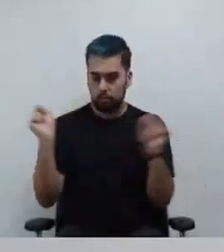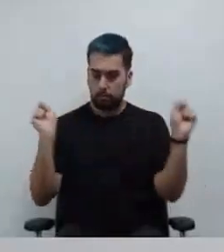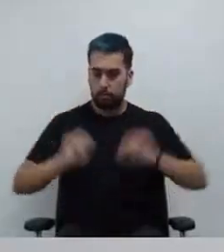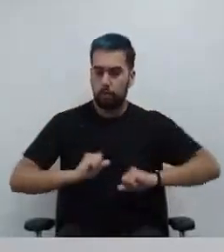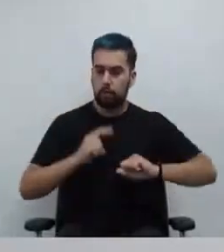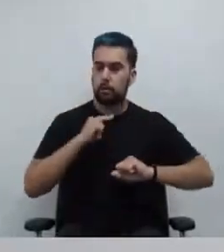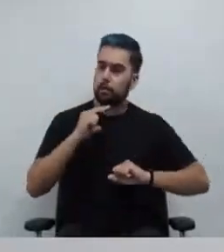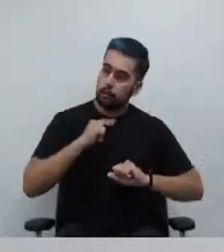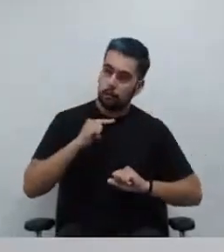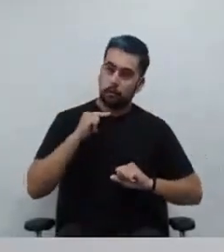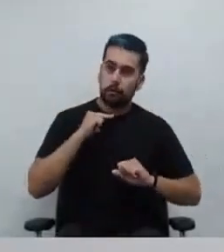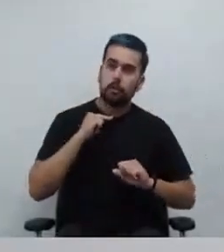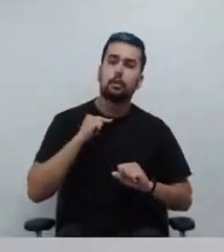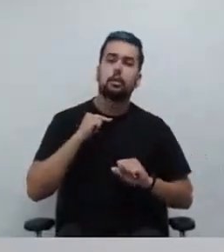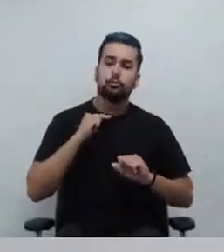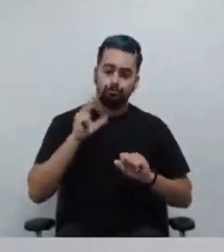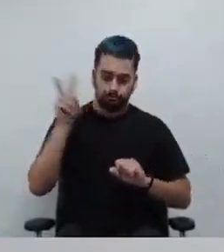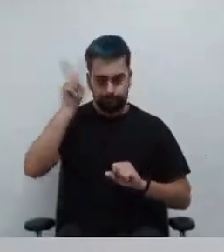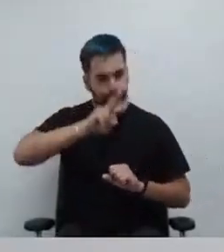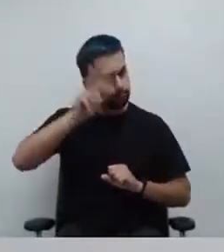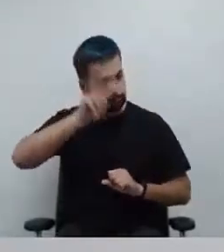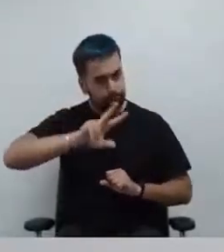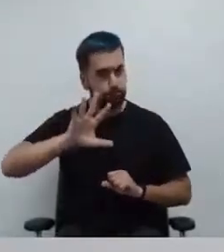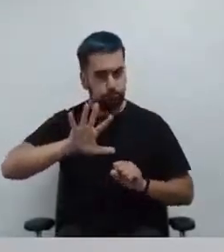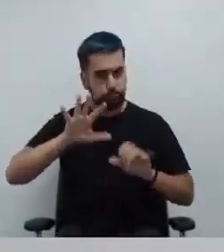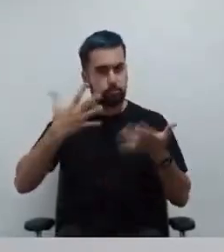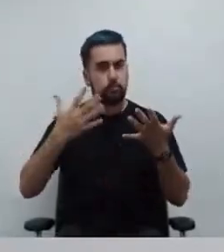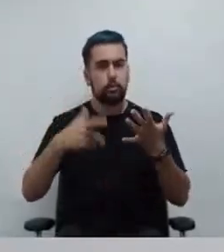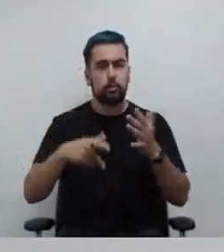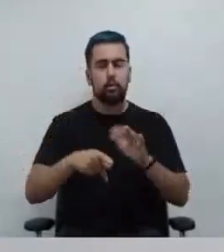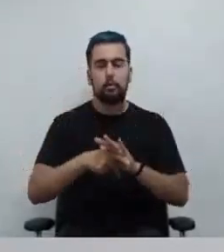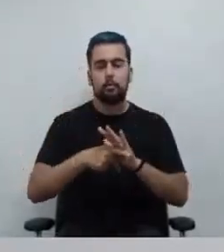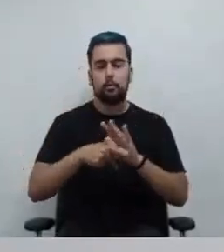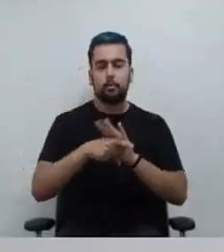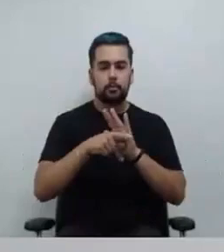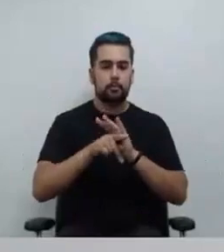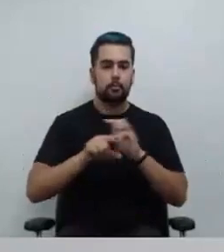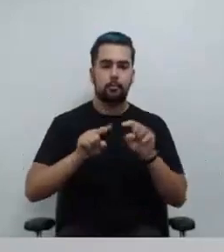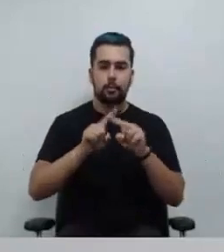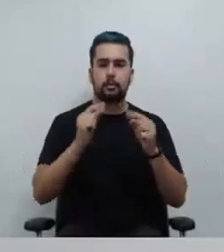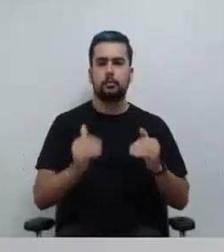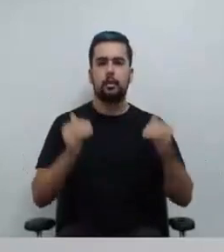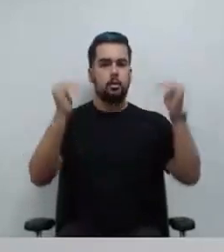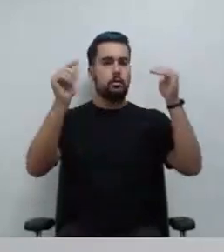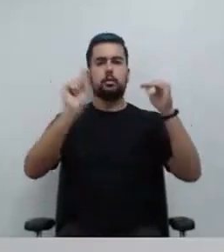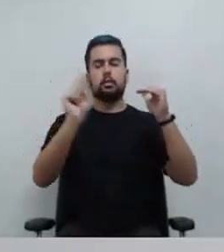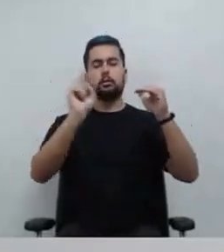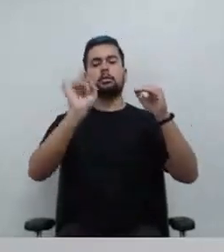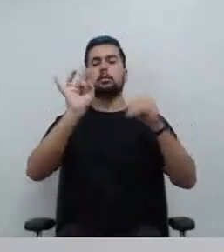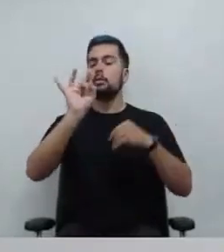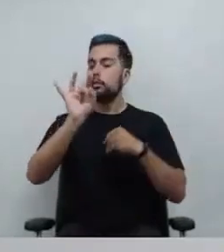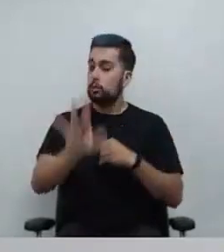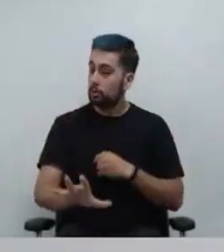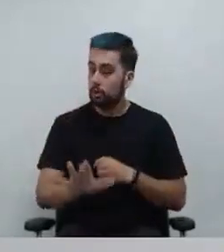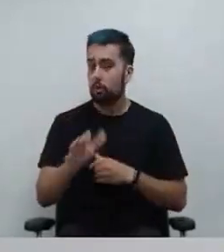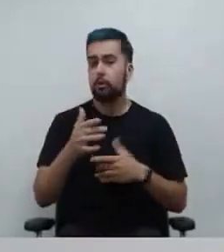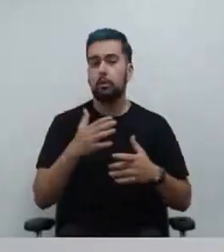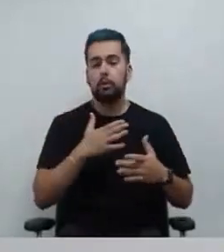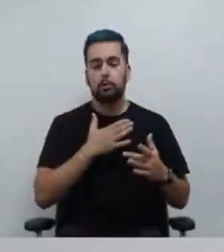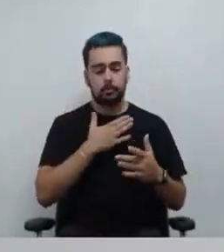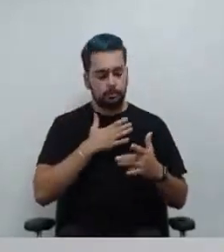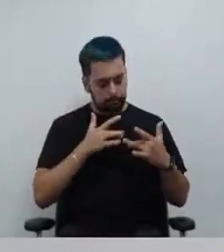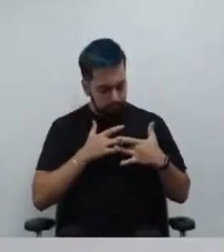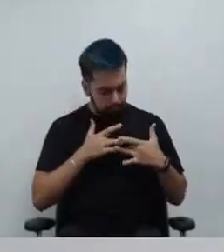sido um evento episódico, né, que não tem uma relação institucional de maior monta. Mas fica aqui esse registro, a solidariedade aqui